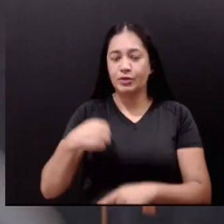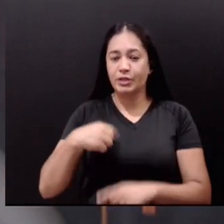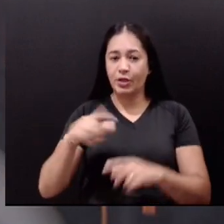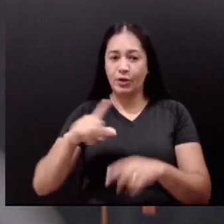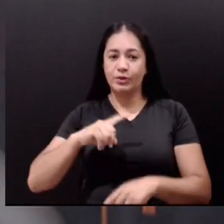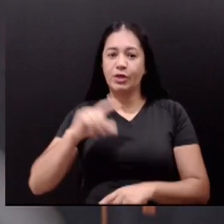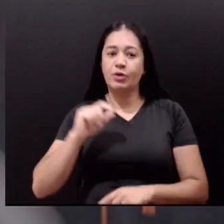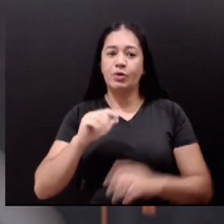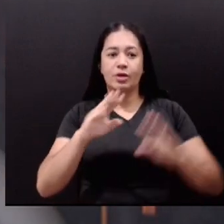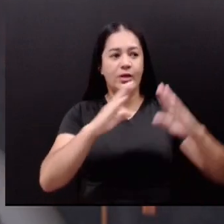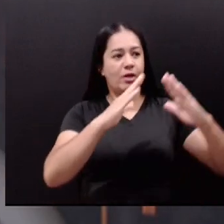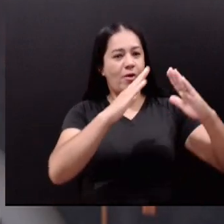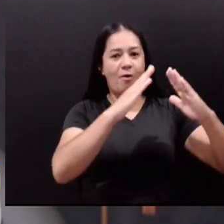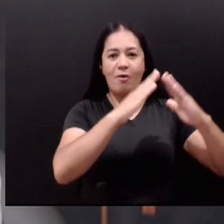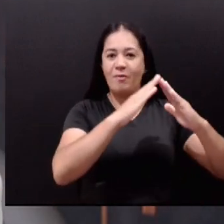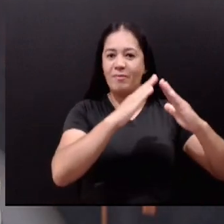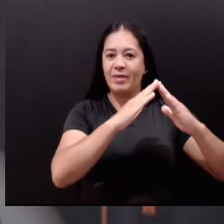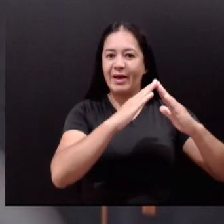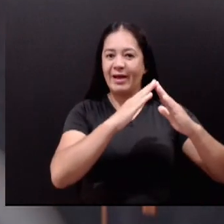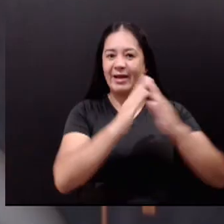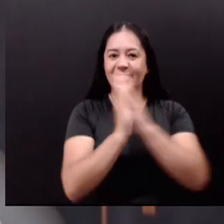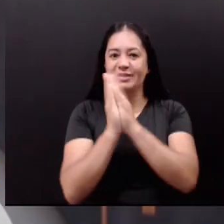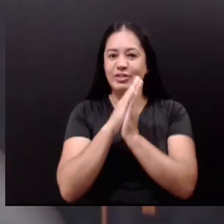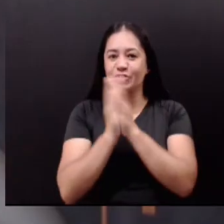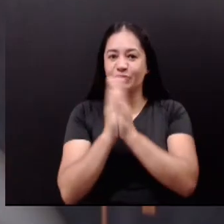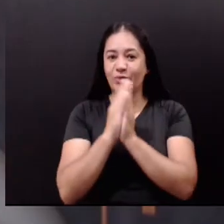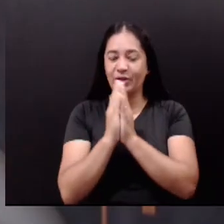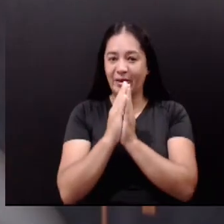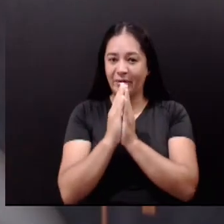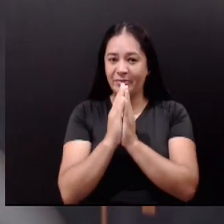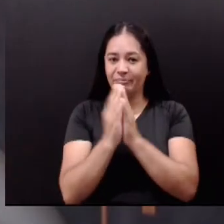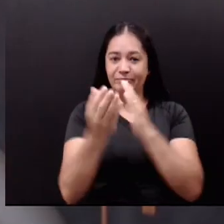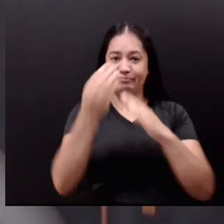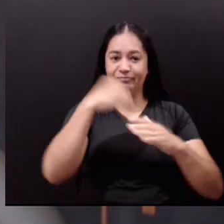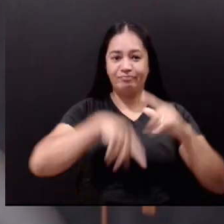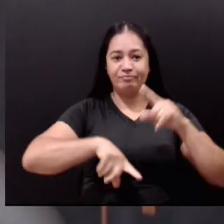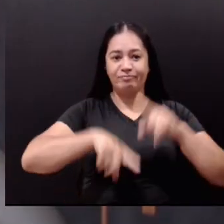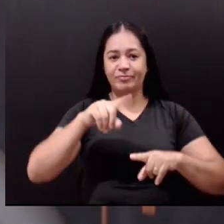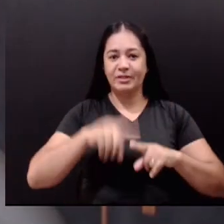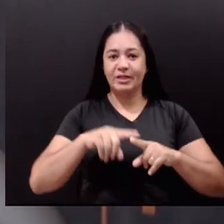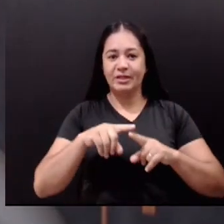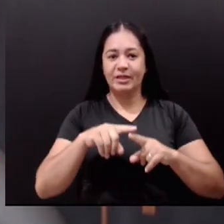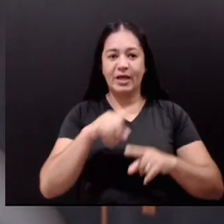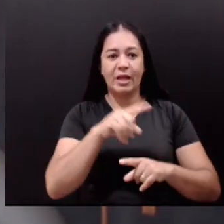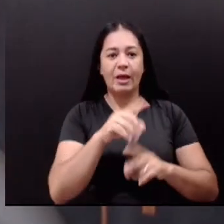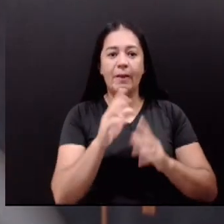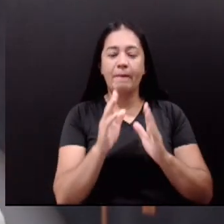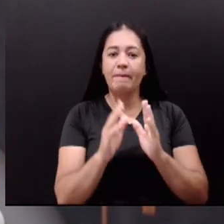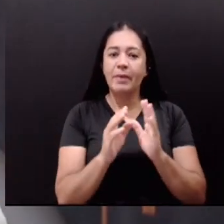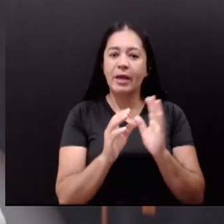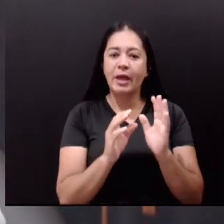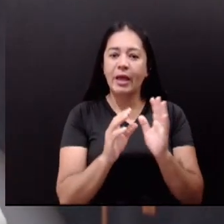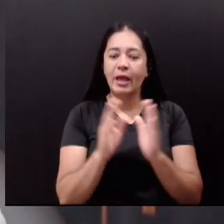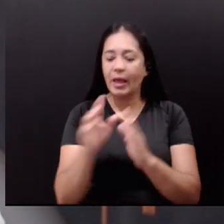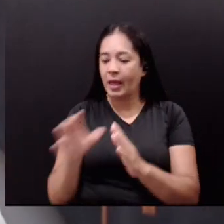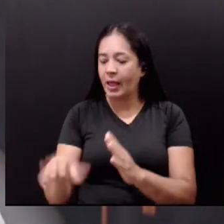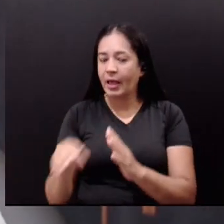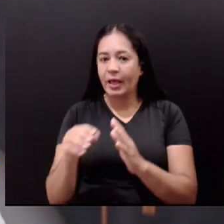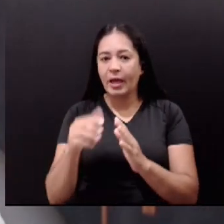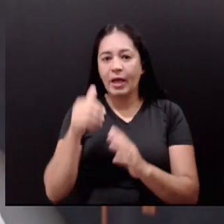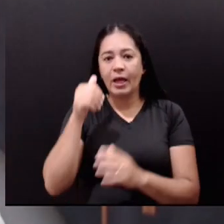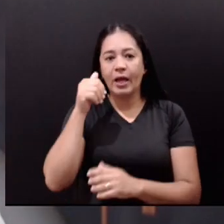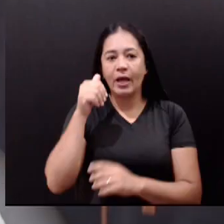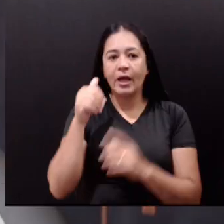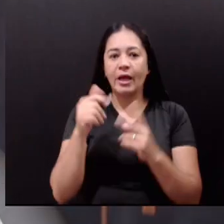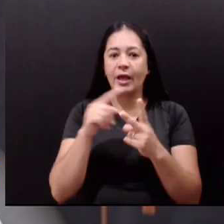os elementos de uma casa, e ela pega o papai e a mamãe e simula uma situação íntima, né, essa Uhum. criança